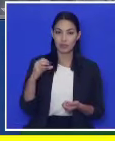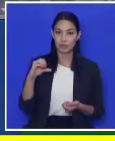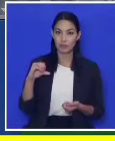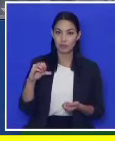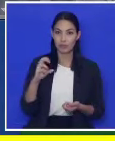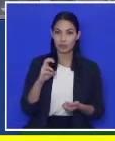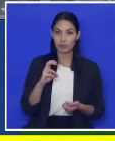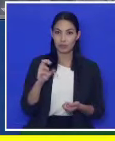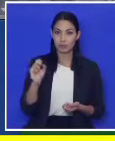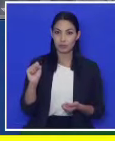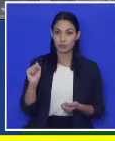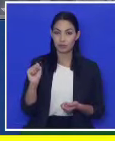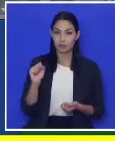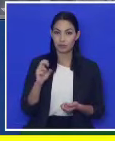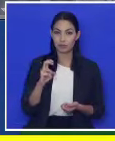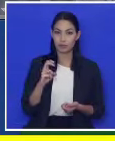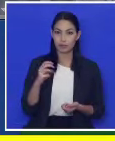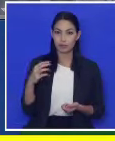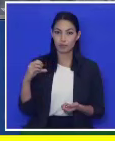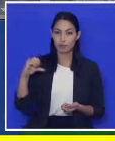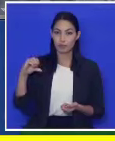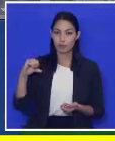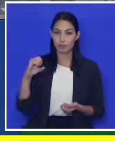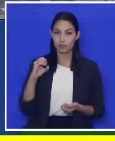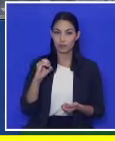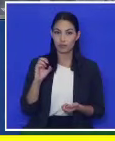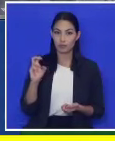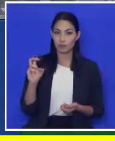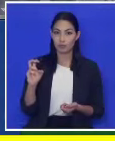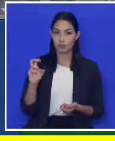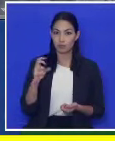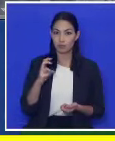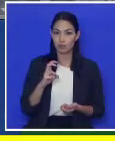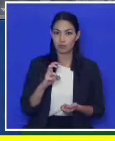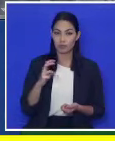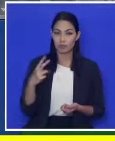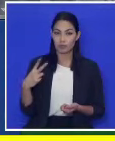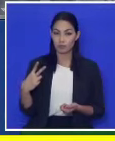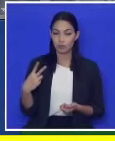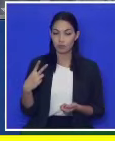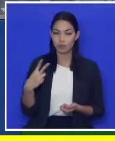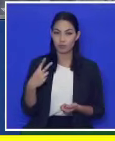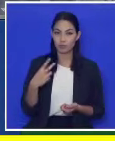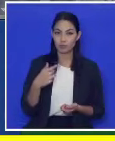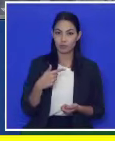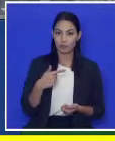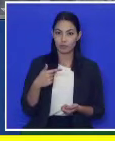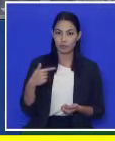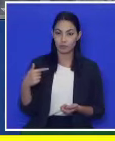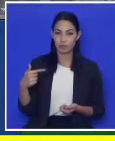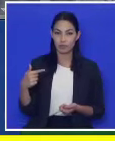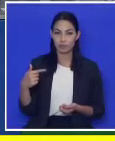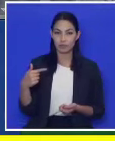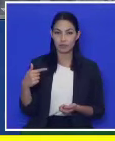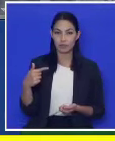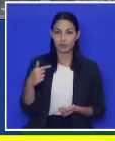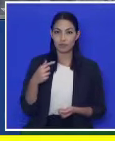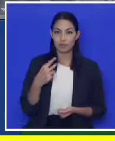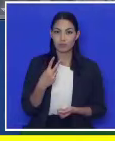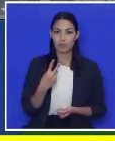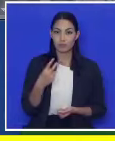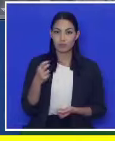39, 58, 59, 05, 52, 77